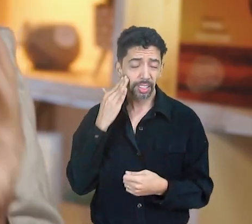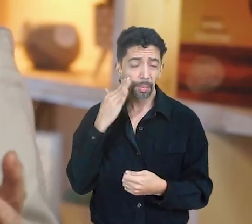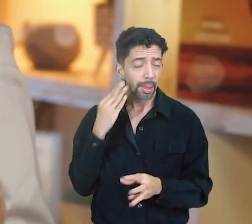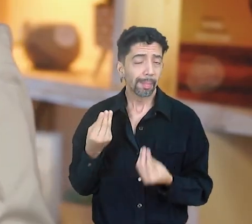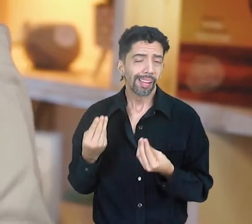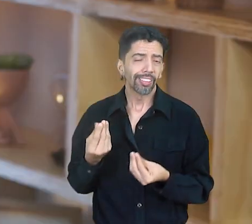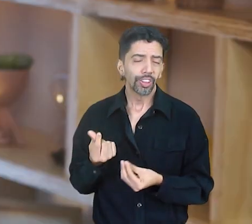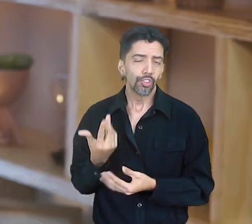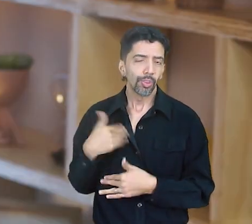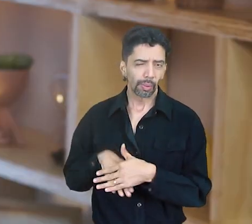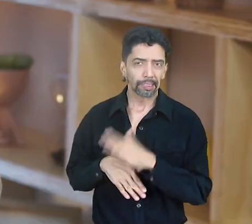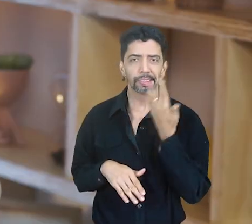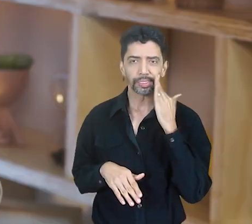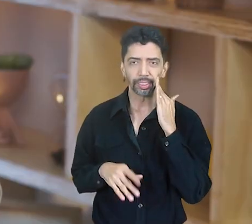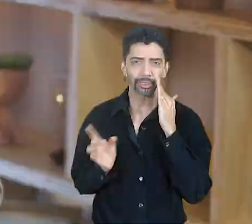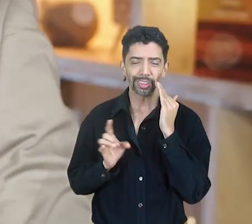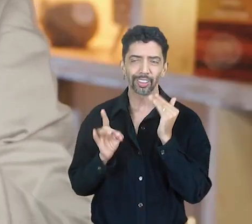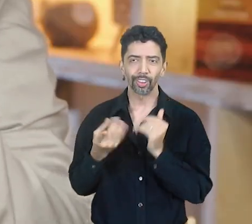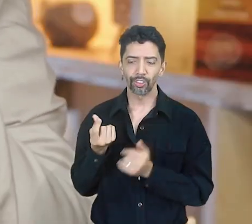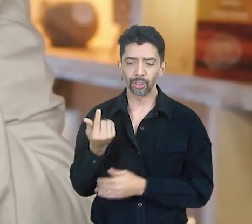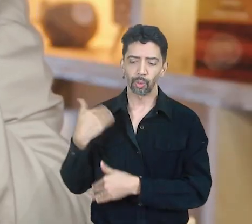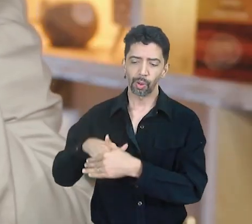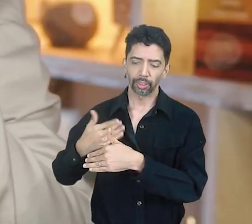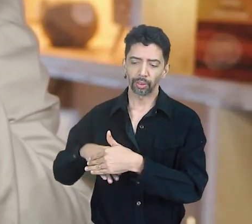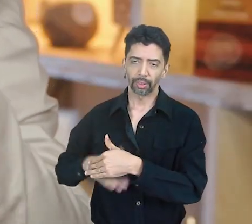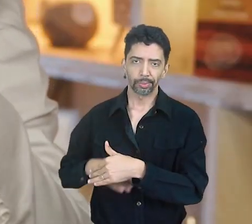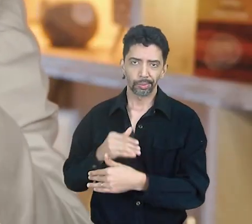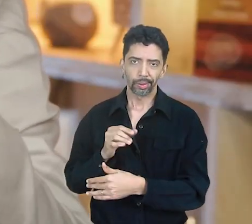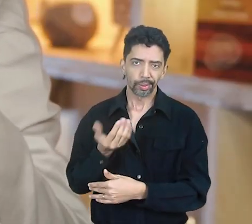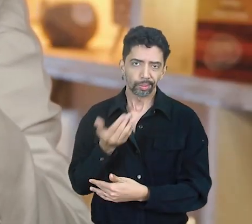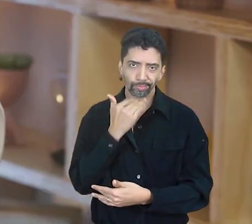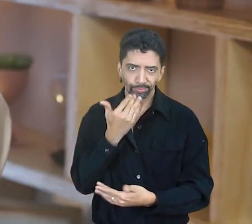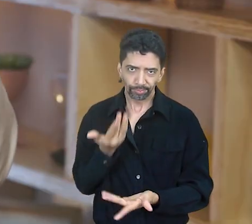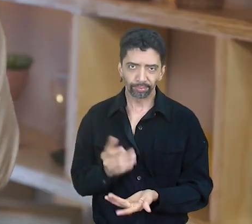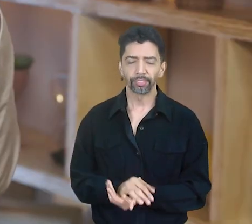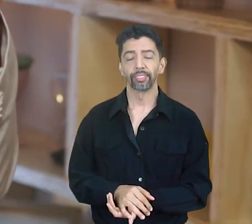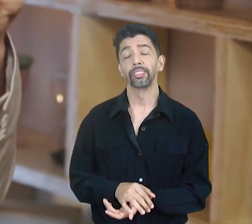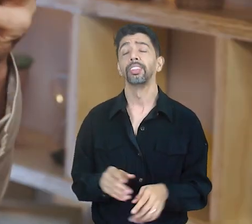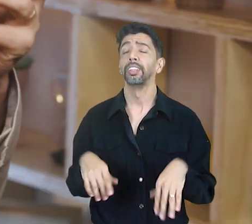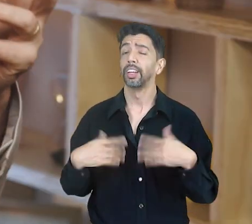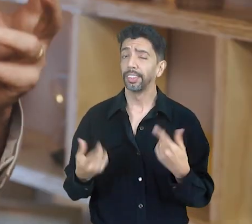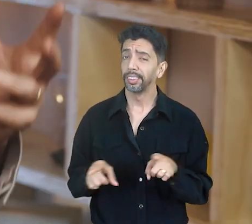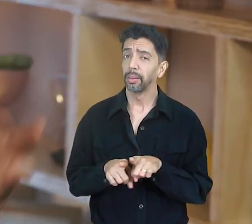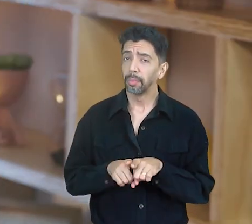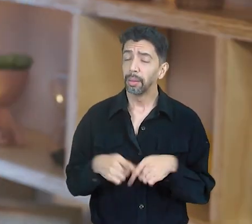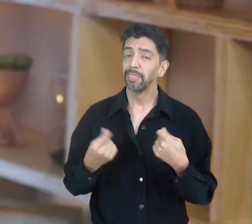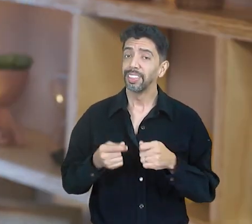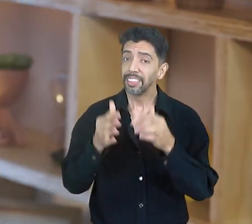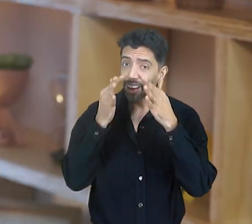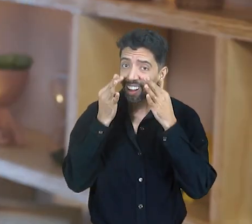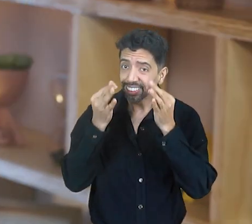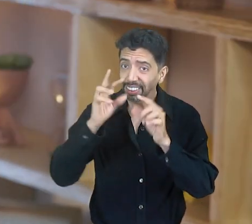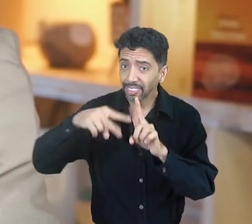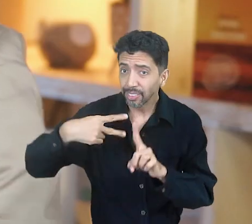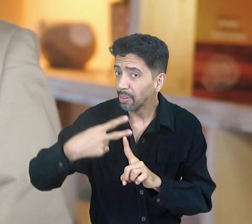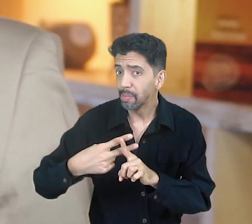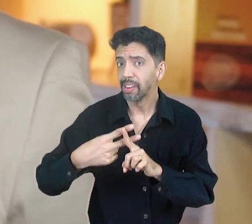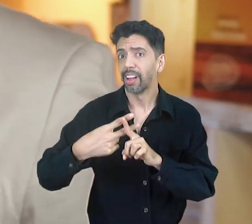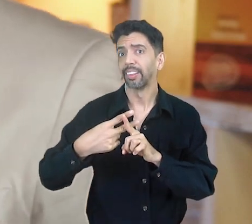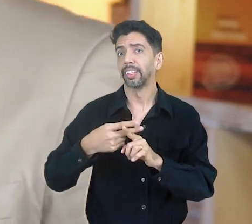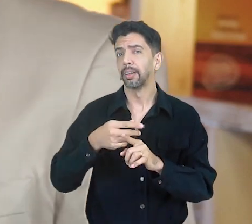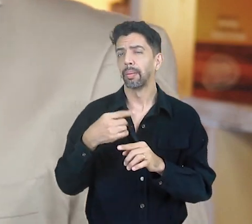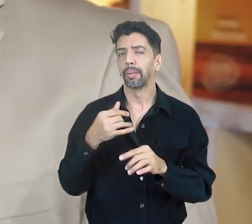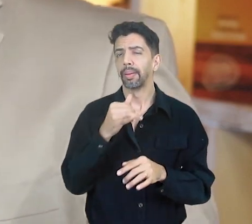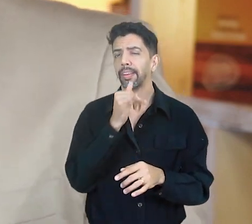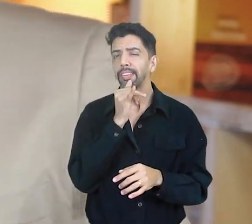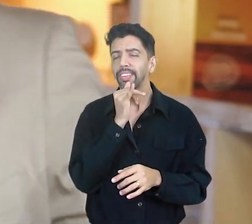financeiramente e mais do que isso, educando sua família. E atenção redobrada para que nós não entremos nessa onda, porque